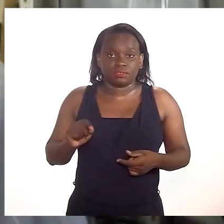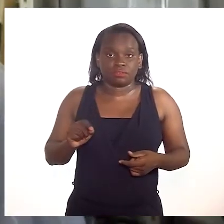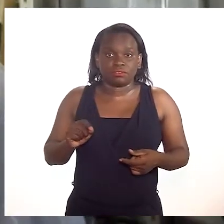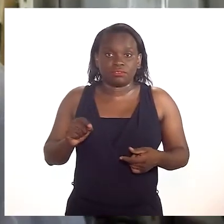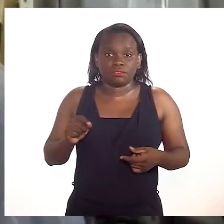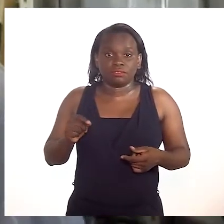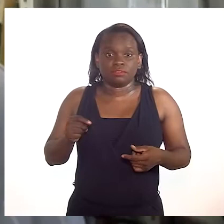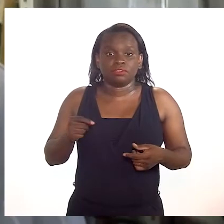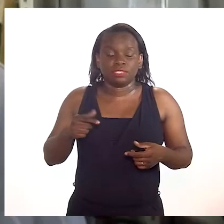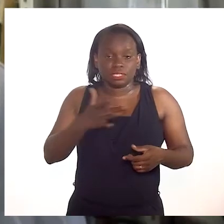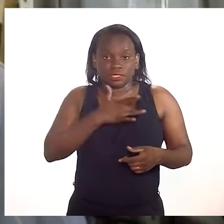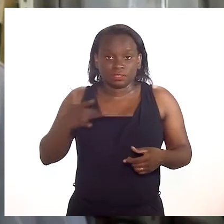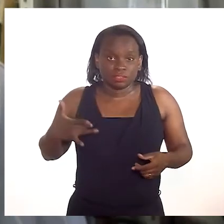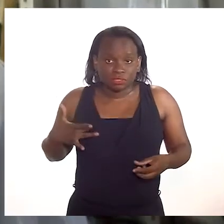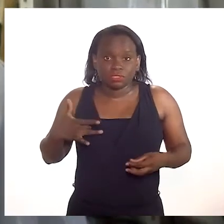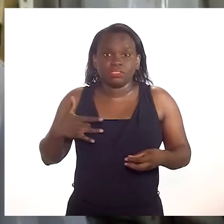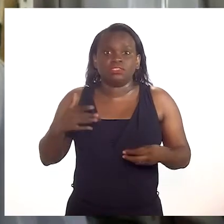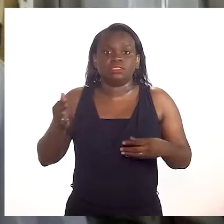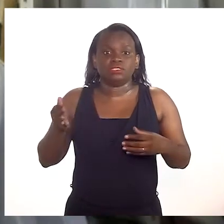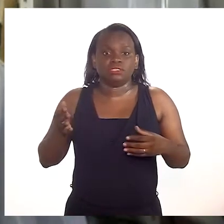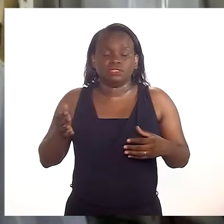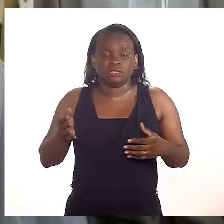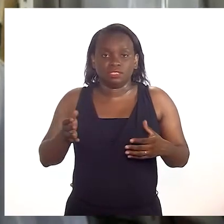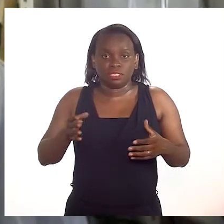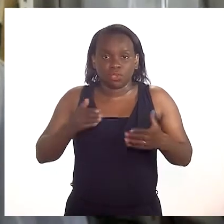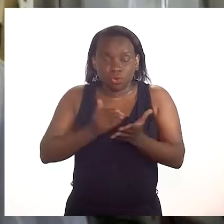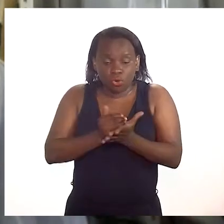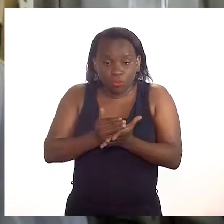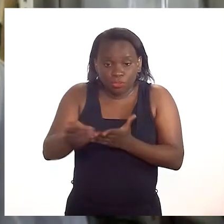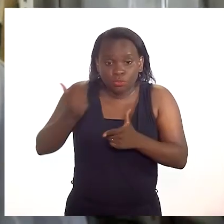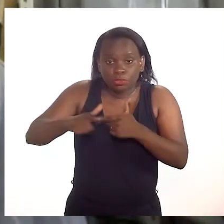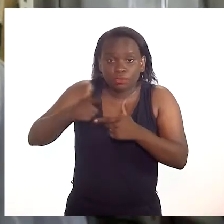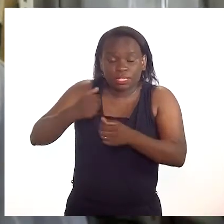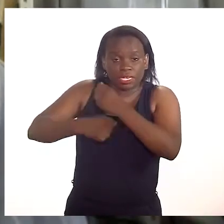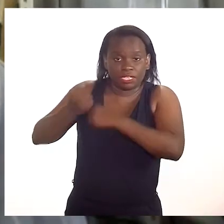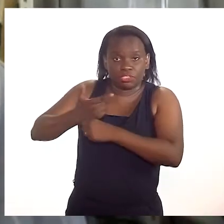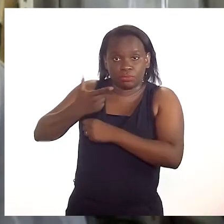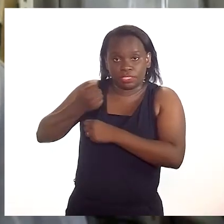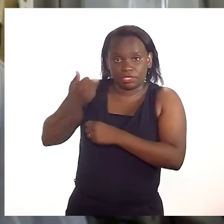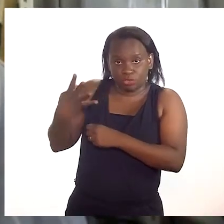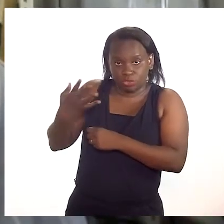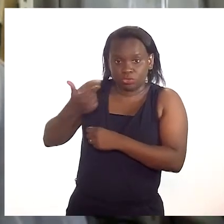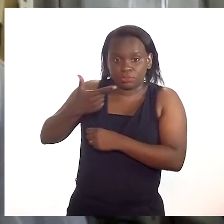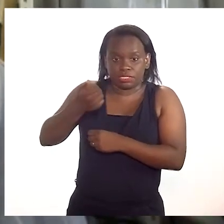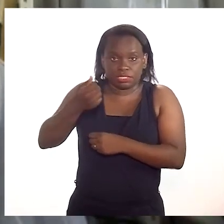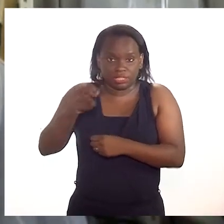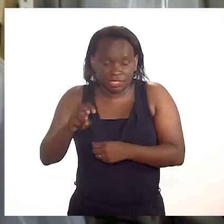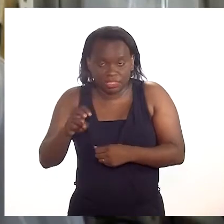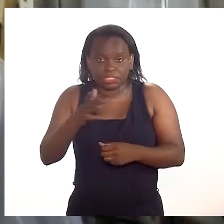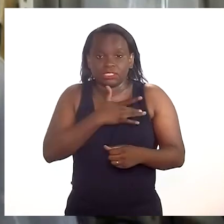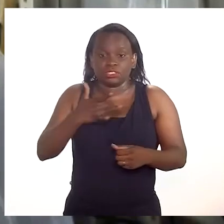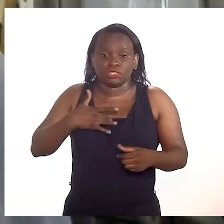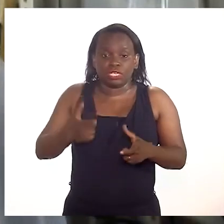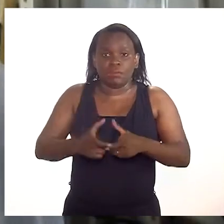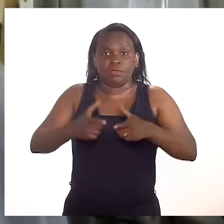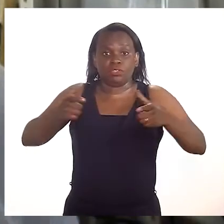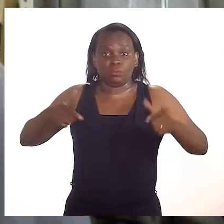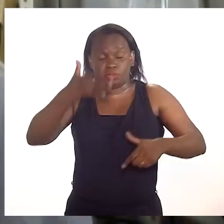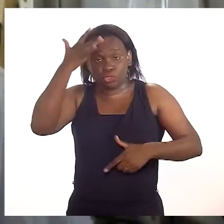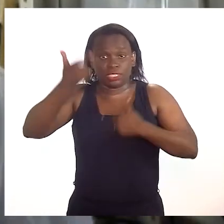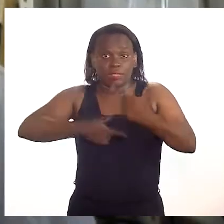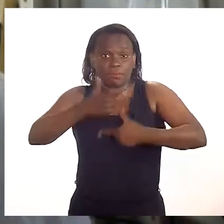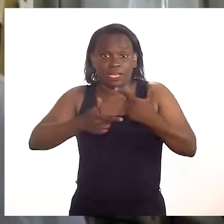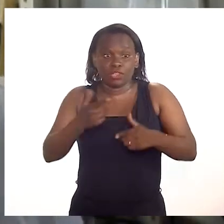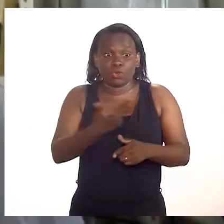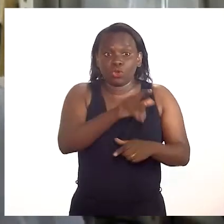assim, a saúde, desde que começou a crise, 2014, 2015, o complexo da saúde aumentou o emprego,